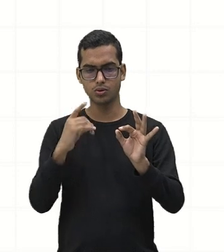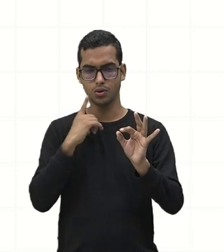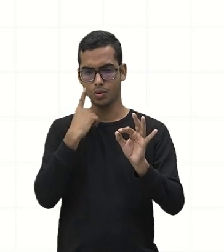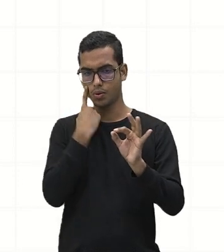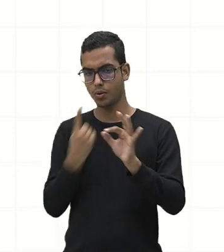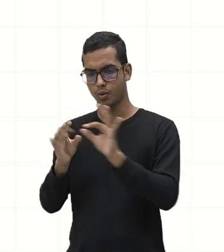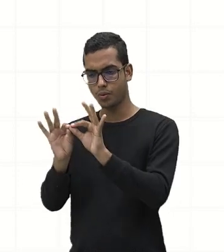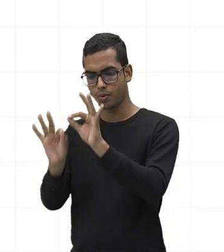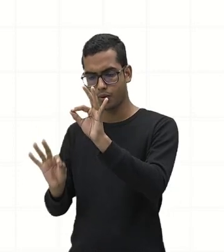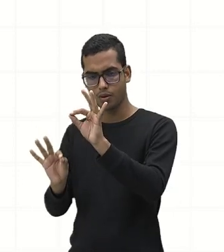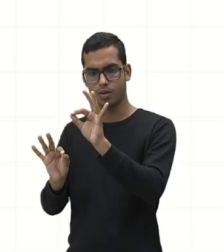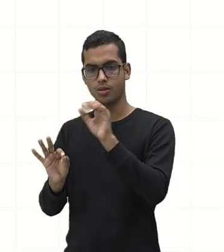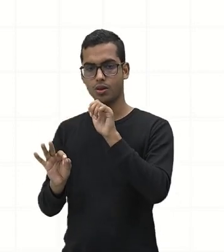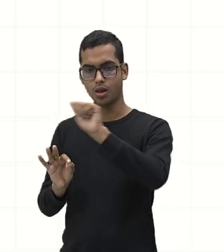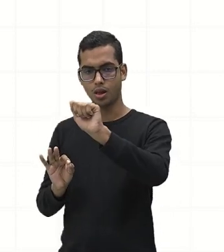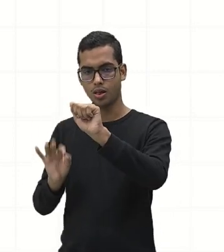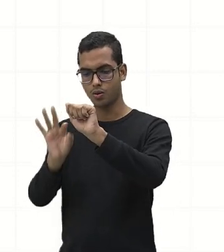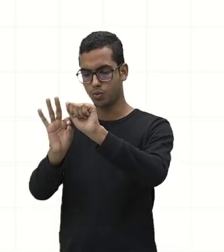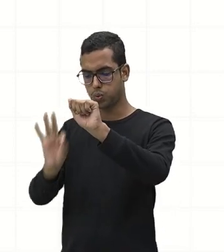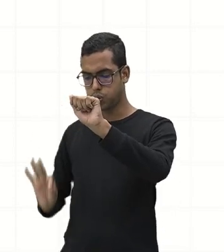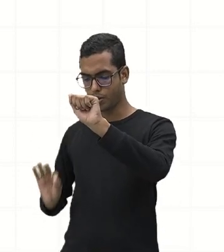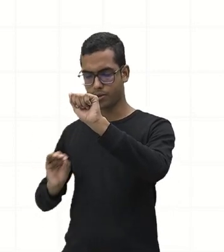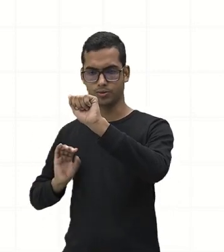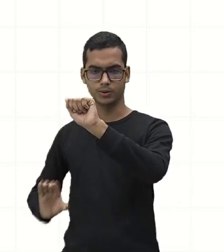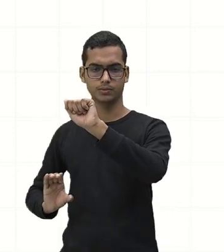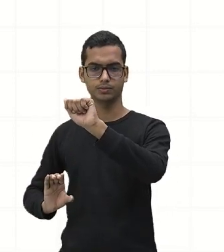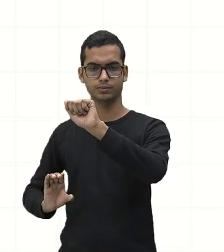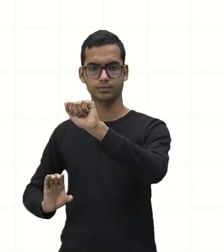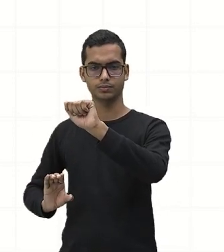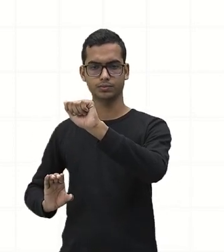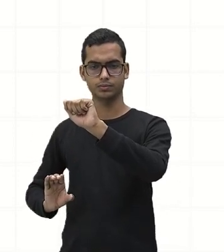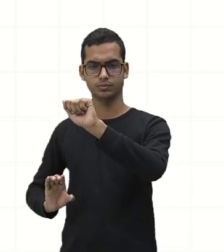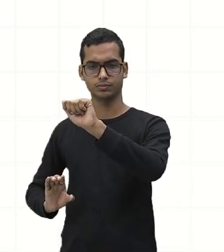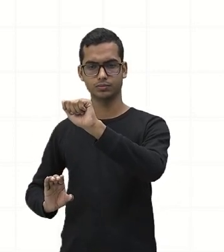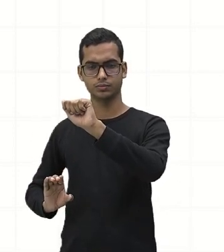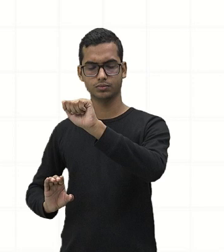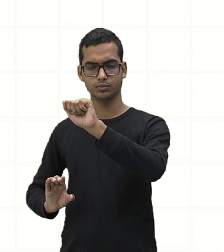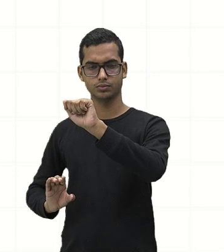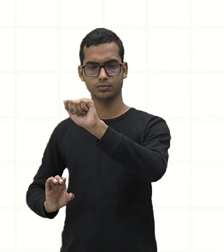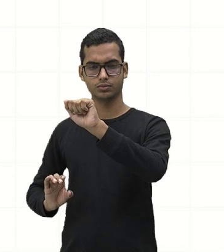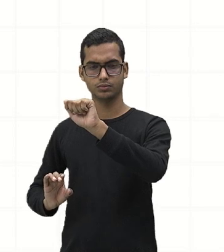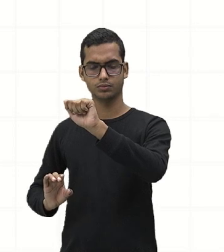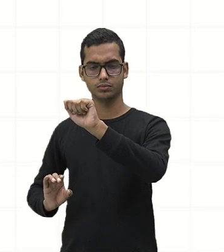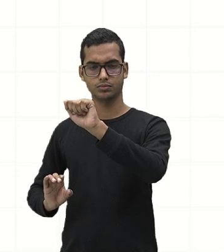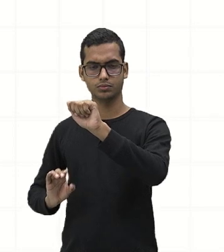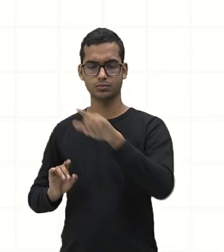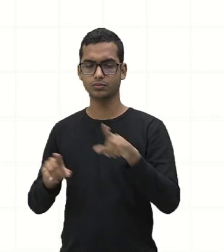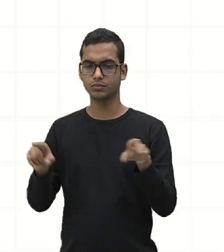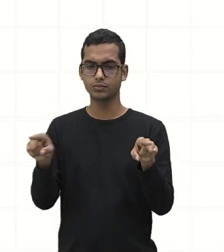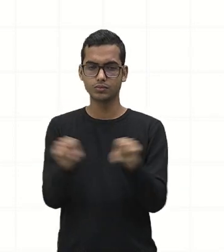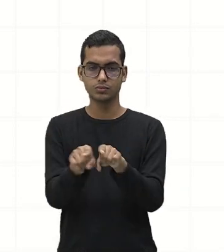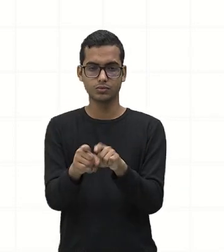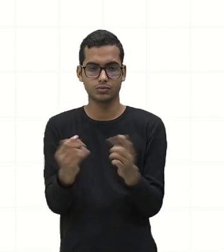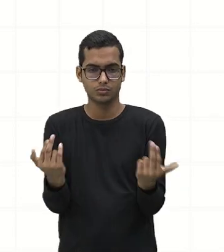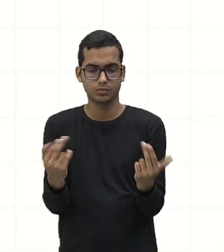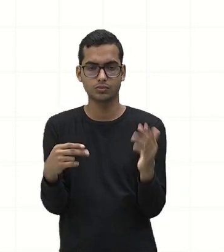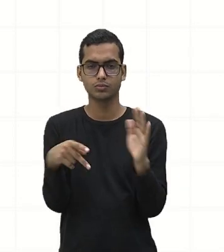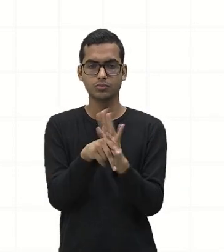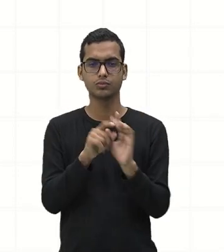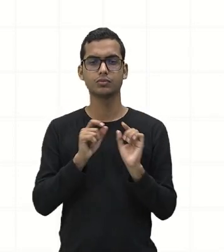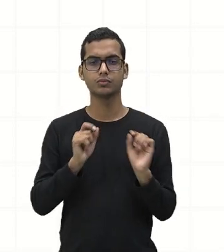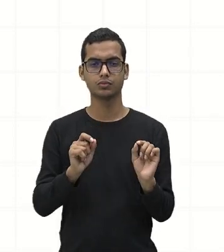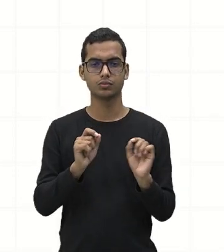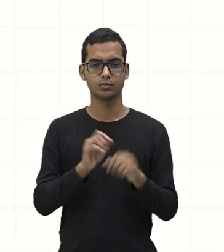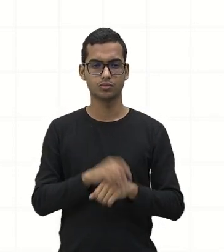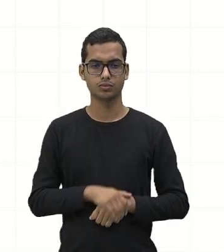C, esse segmento, vai estar proporcional ao tamanho BC. Ou seja,